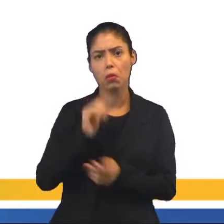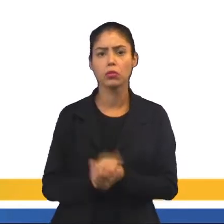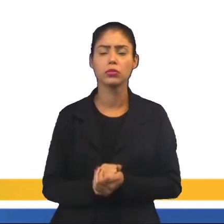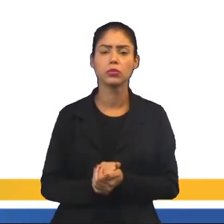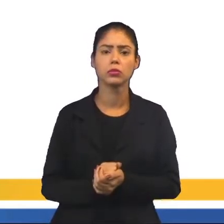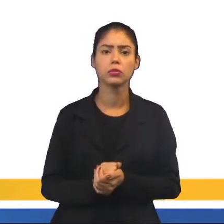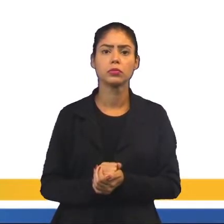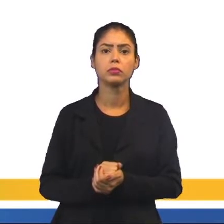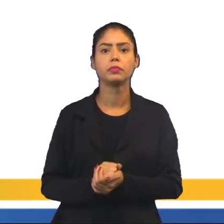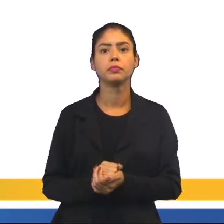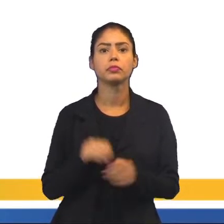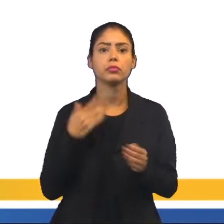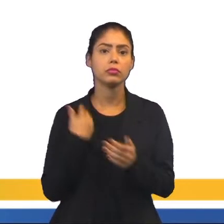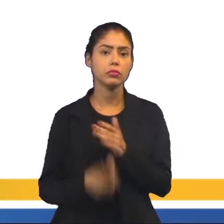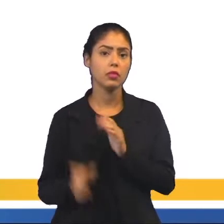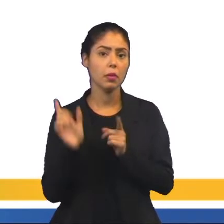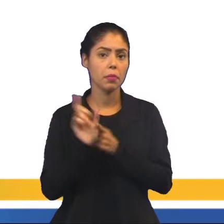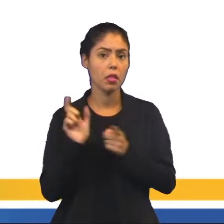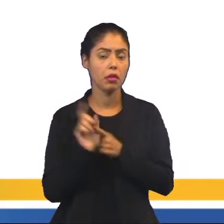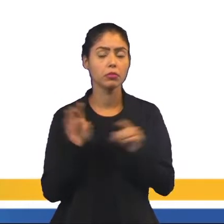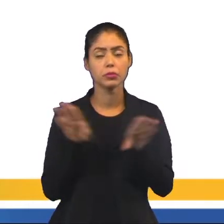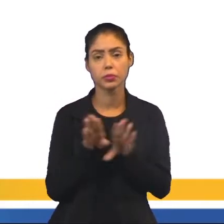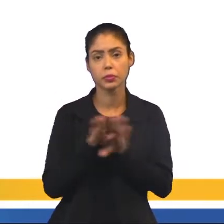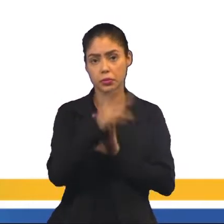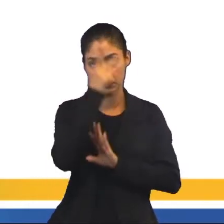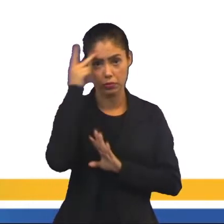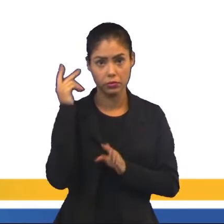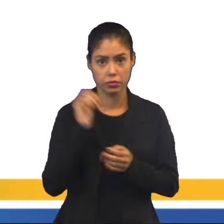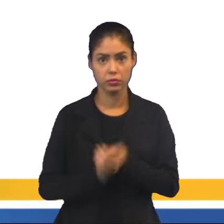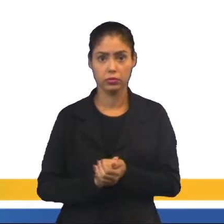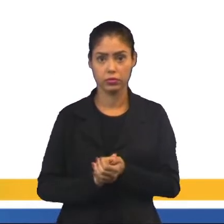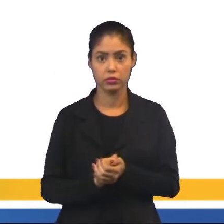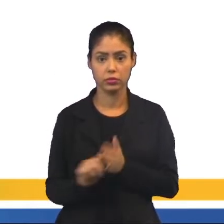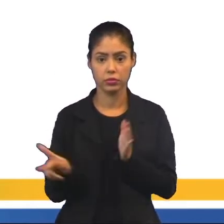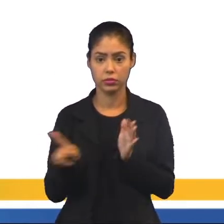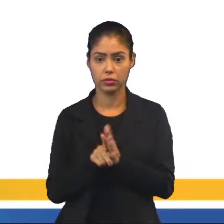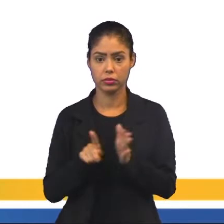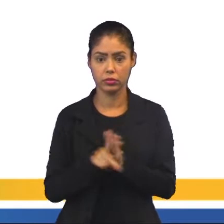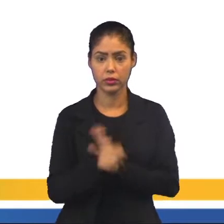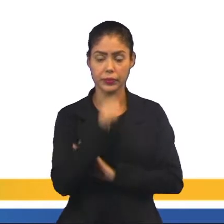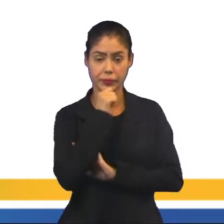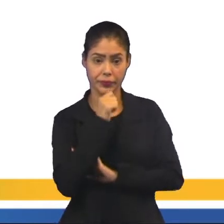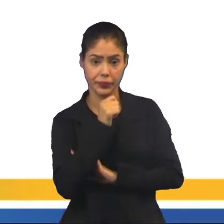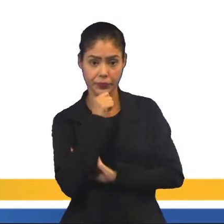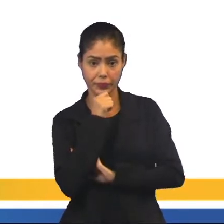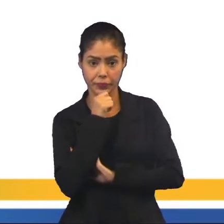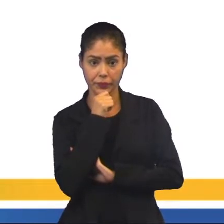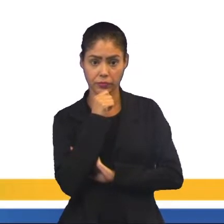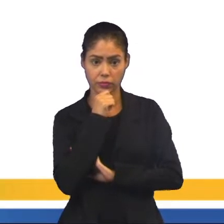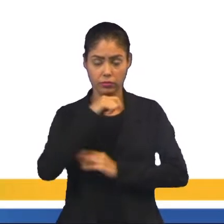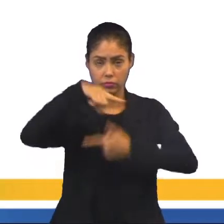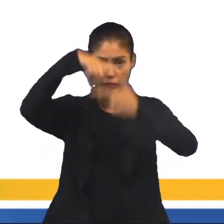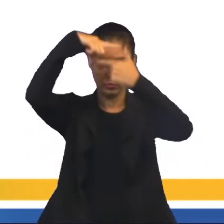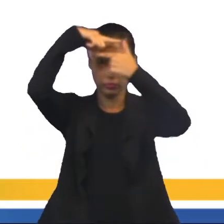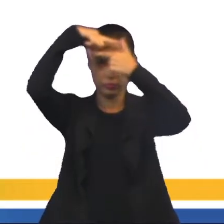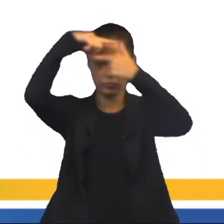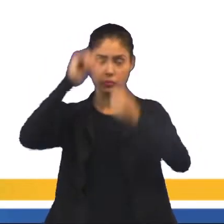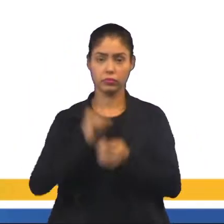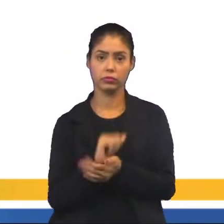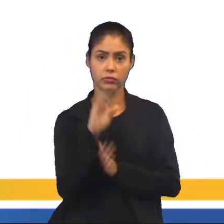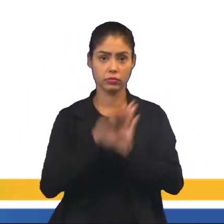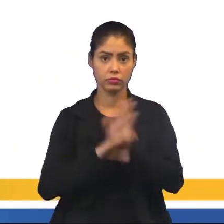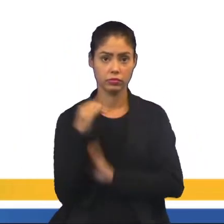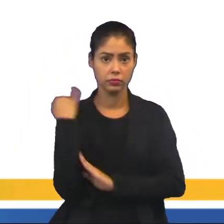moral. Tá? Em outras palavras, ele torna-se uma pessoa alheia a si mesmo. Além do trabalho alienado, conceito